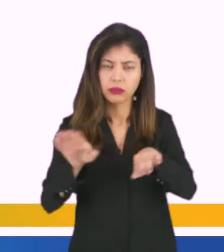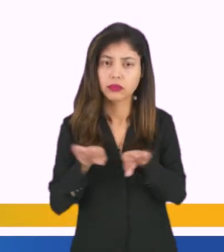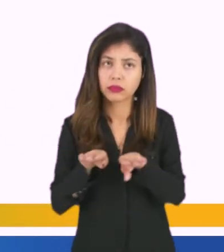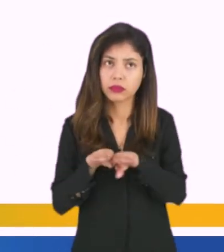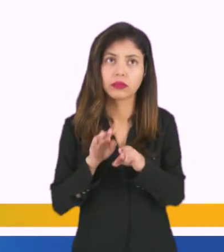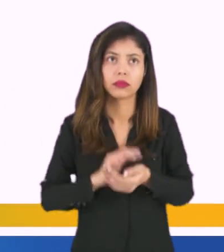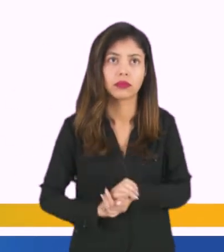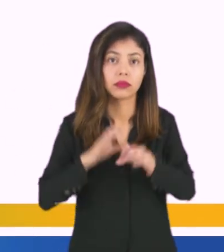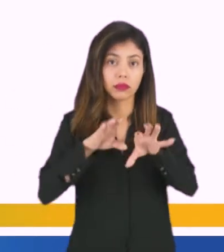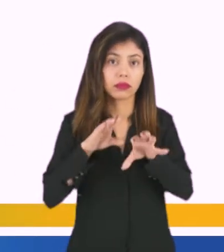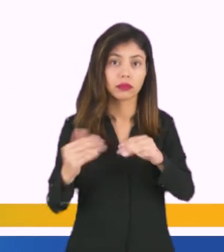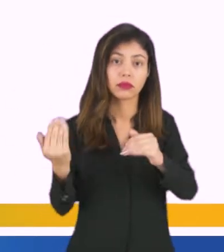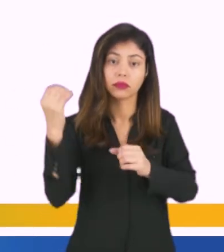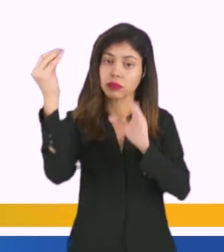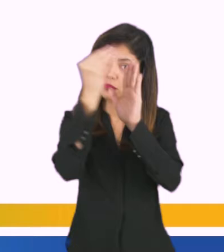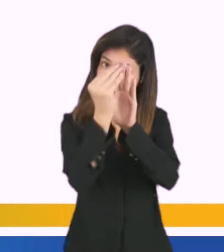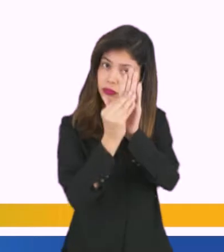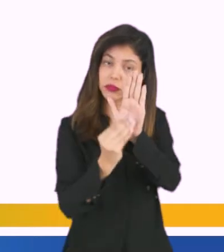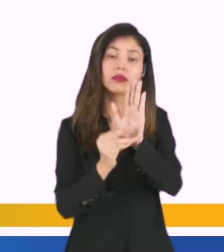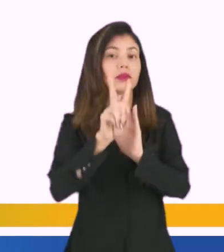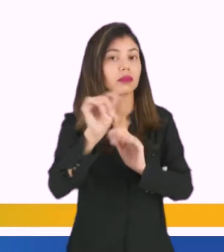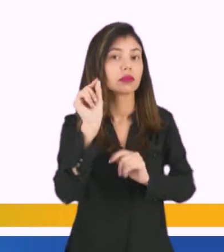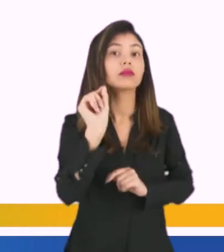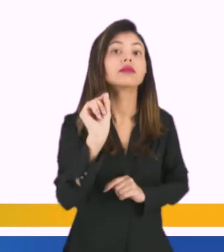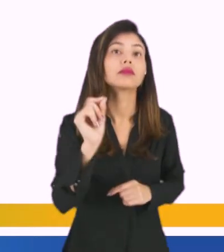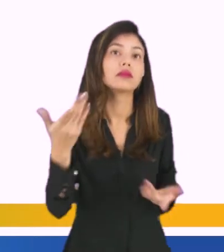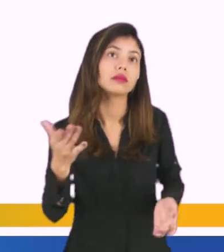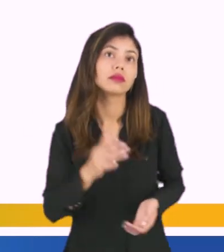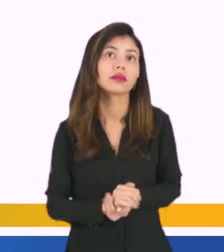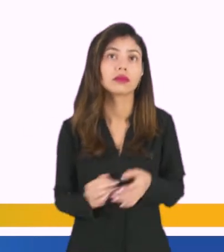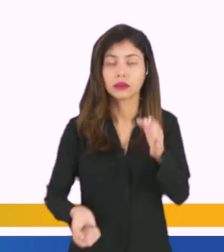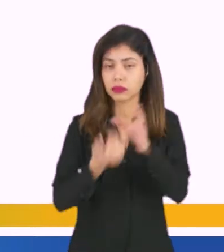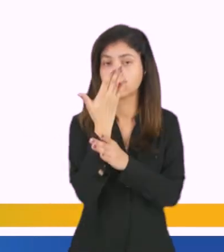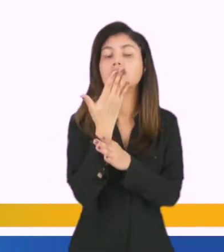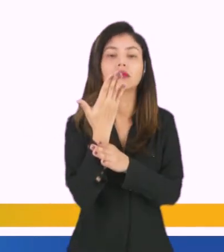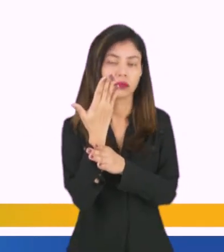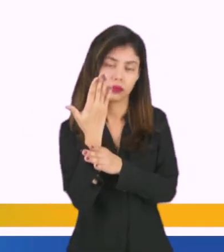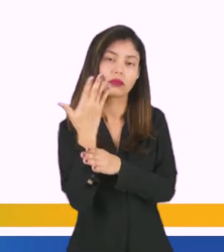E aí, em cima desses dados, nós vamos o quê? Vamos